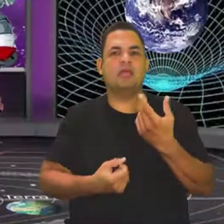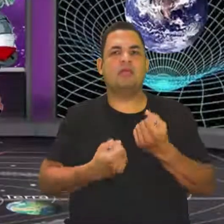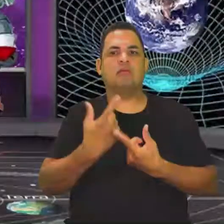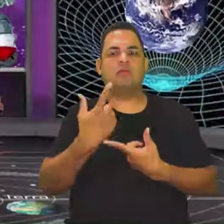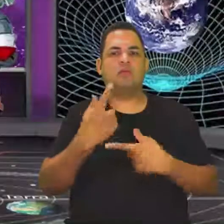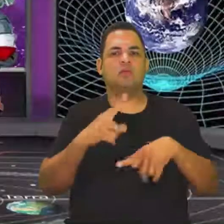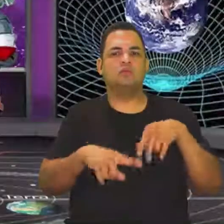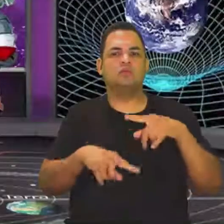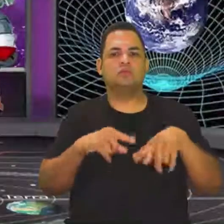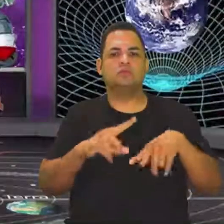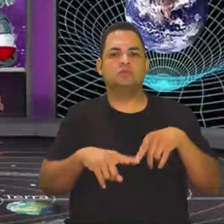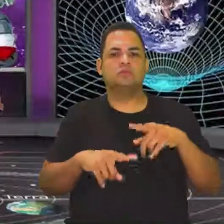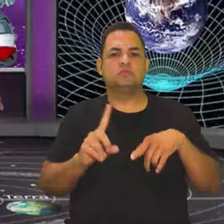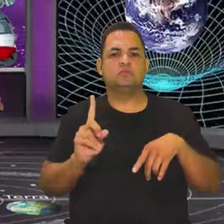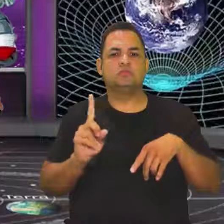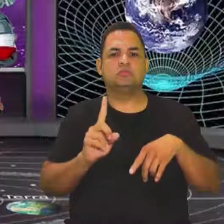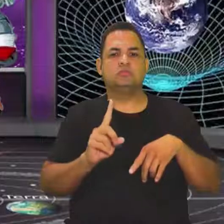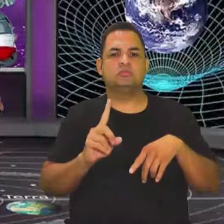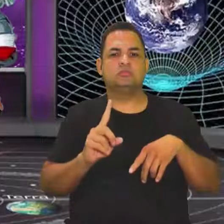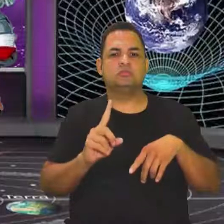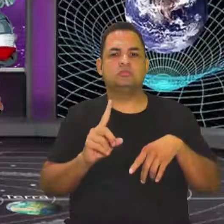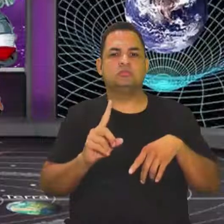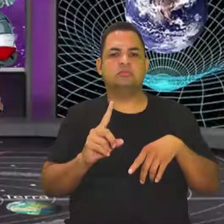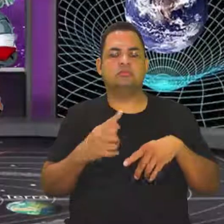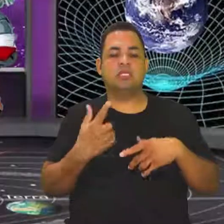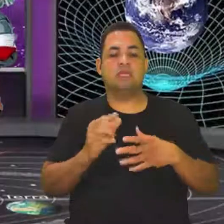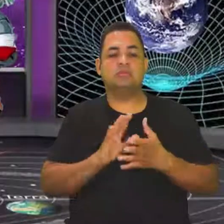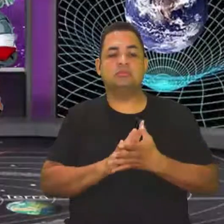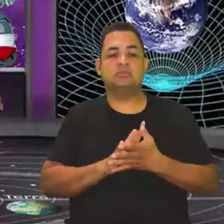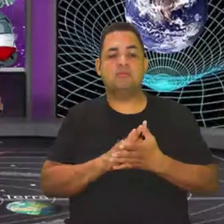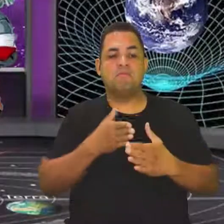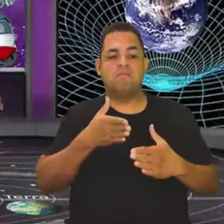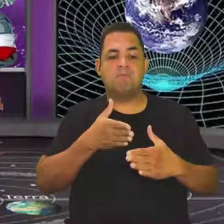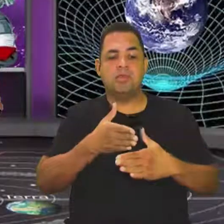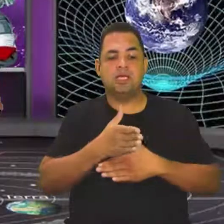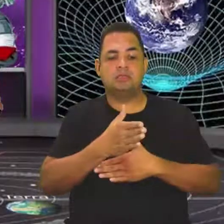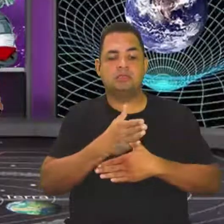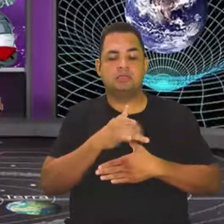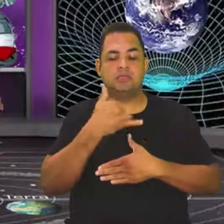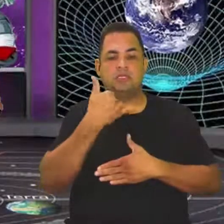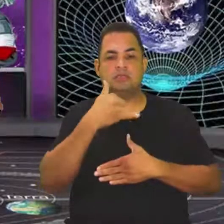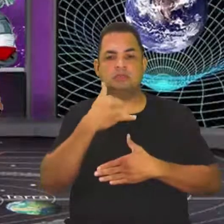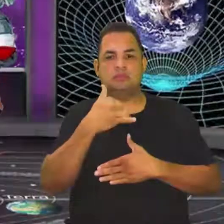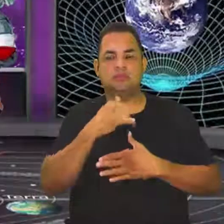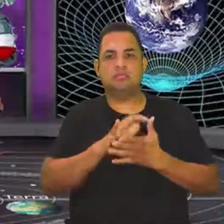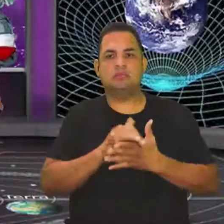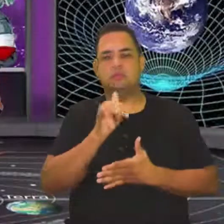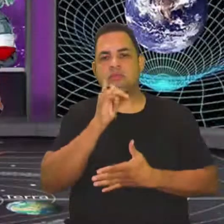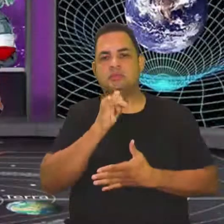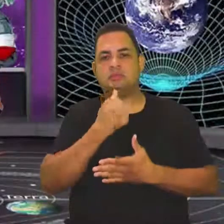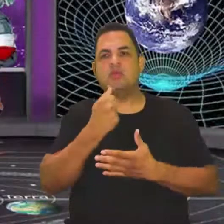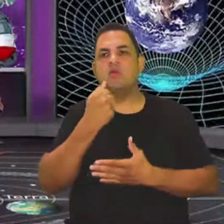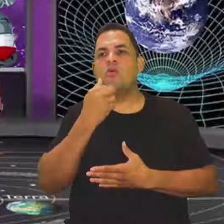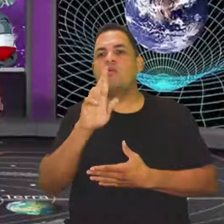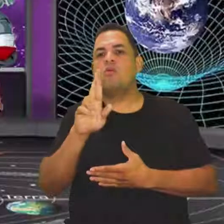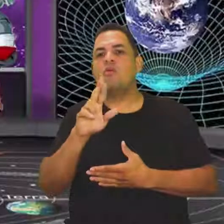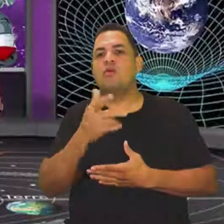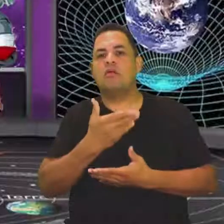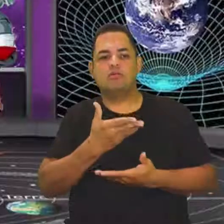não são, como eu posso falar, condutores. Exemplo, o ar. Se você chegar perto da tomada, você